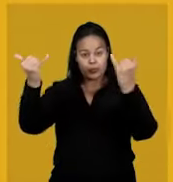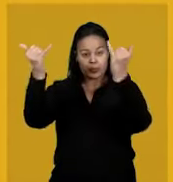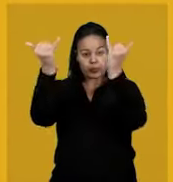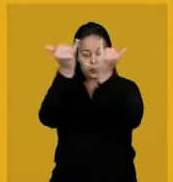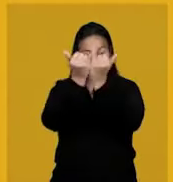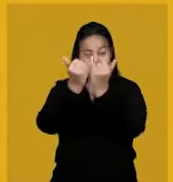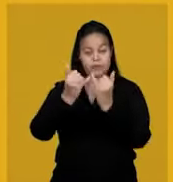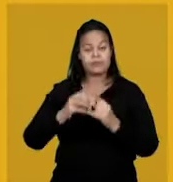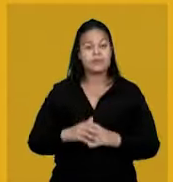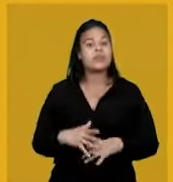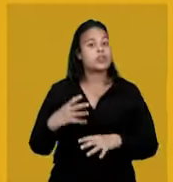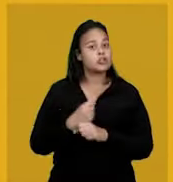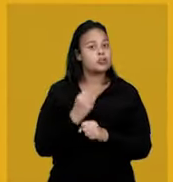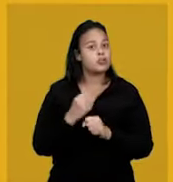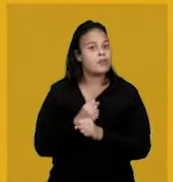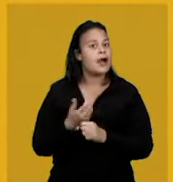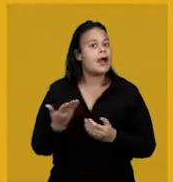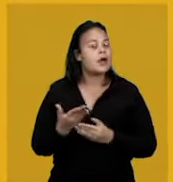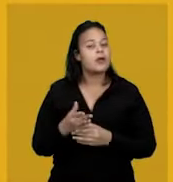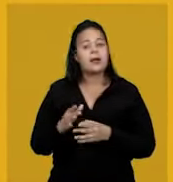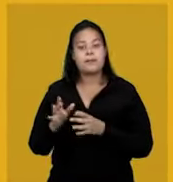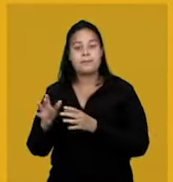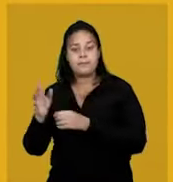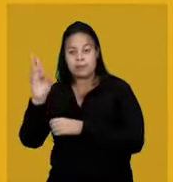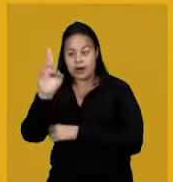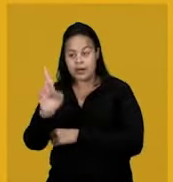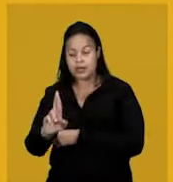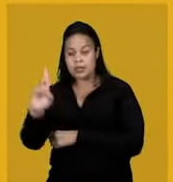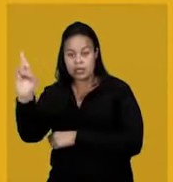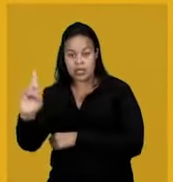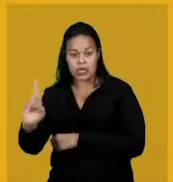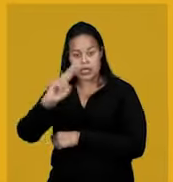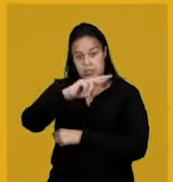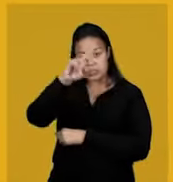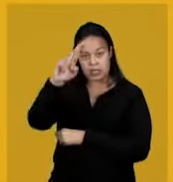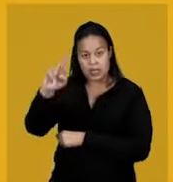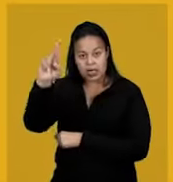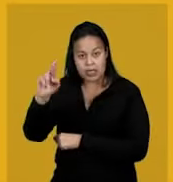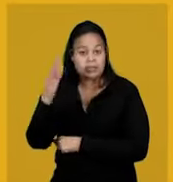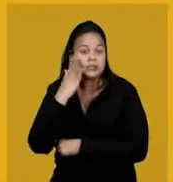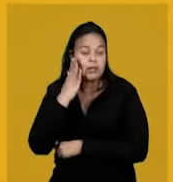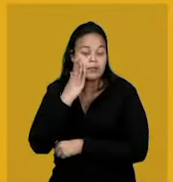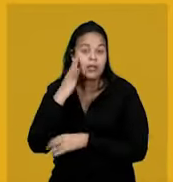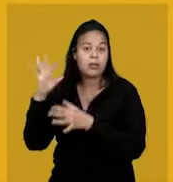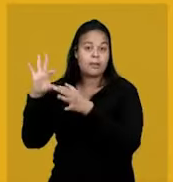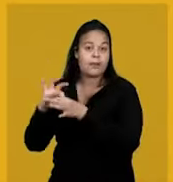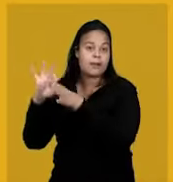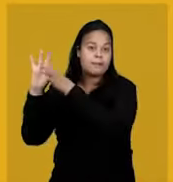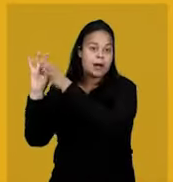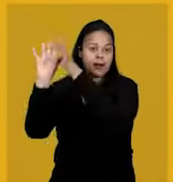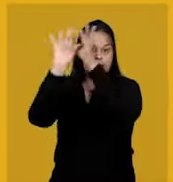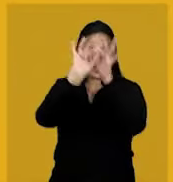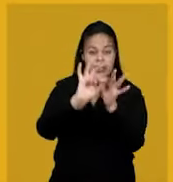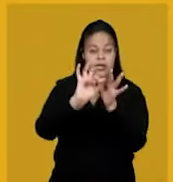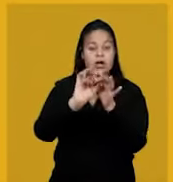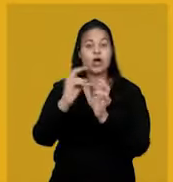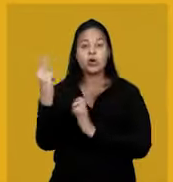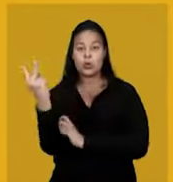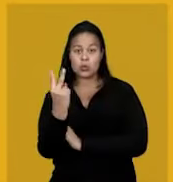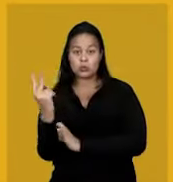agora calcular a corrente em cada um deles, sabendo que, na associação em paralelo, os